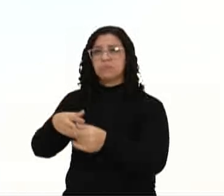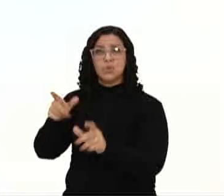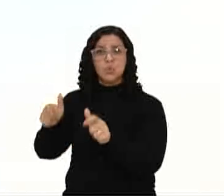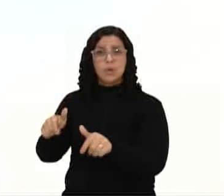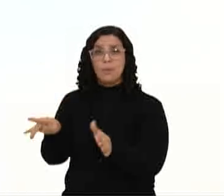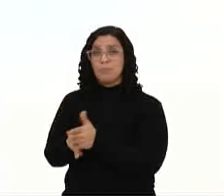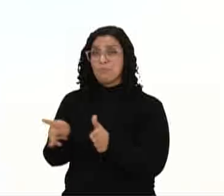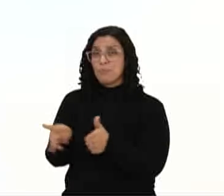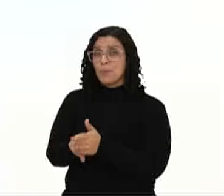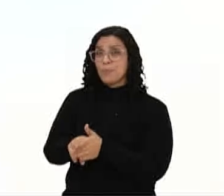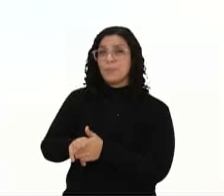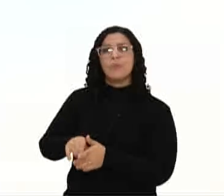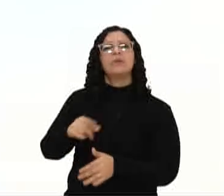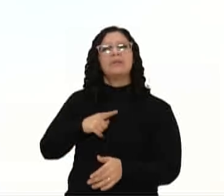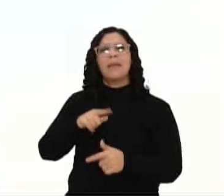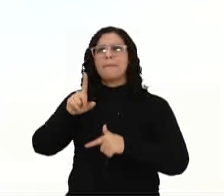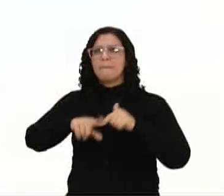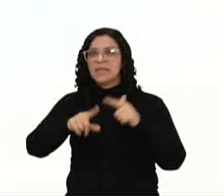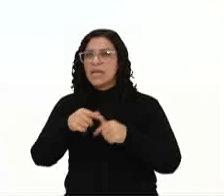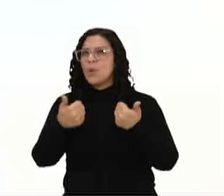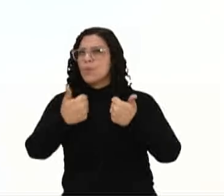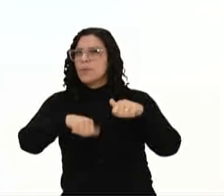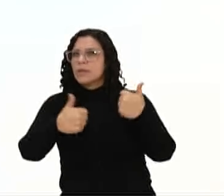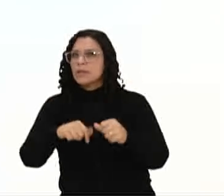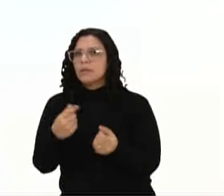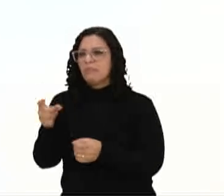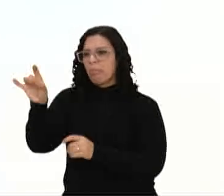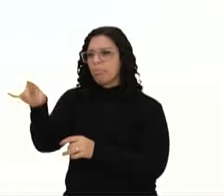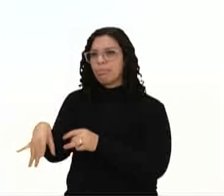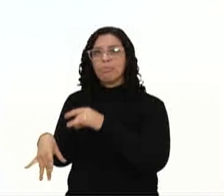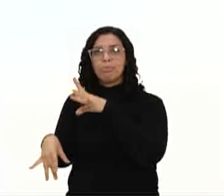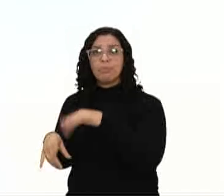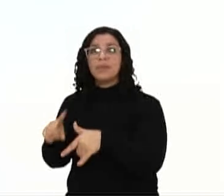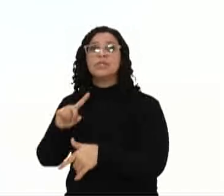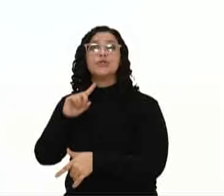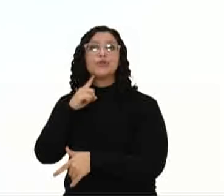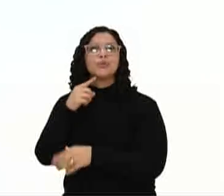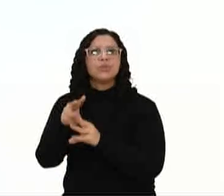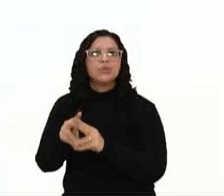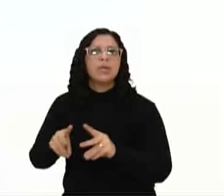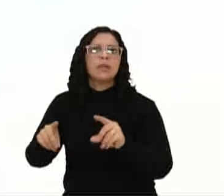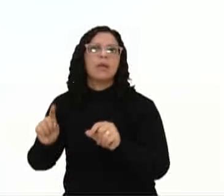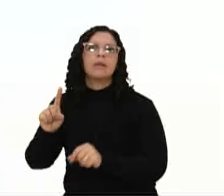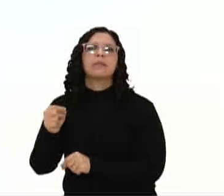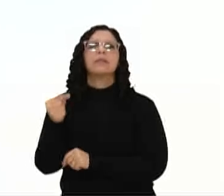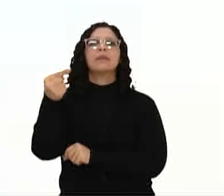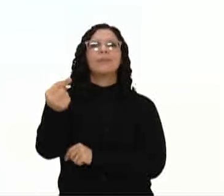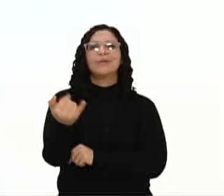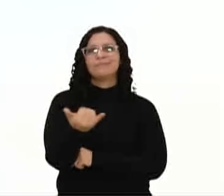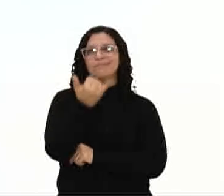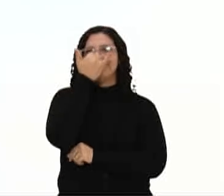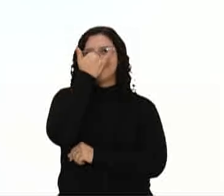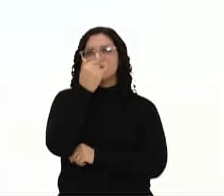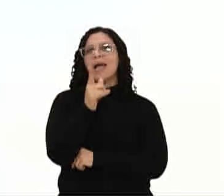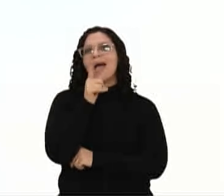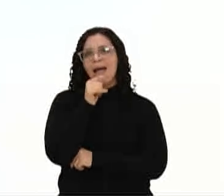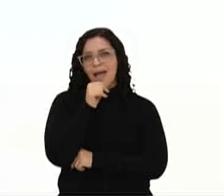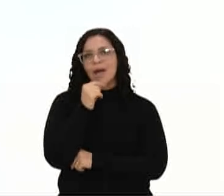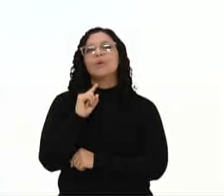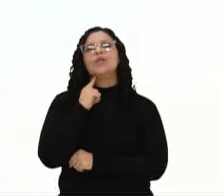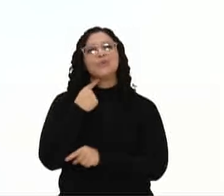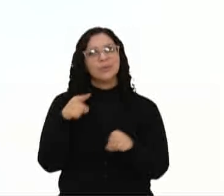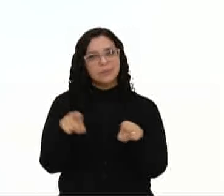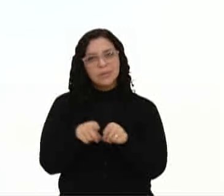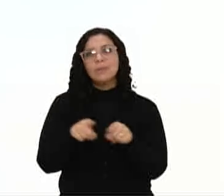metais pesados ou outros elementos ali que vão poluir o solo e depois, consequentemente, vão poluir a água também. É